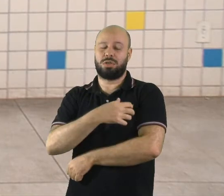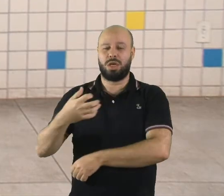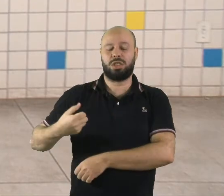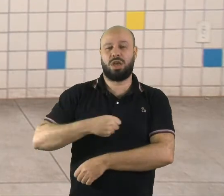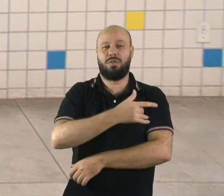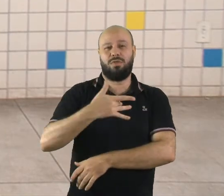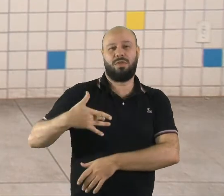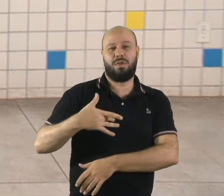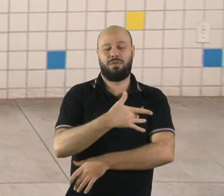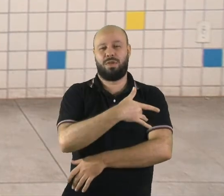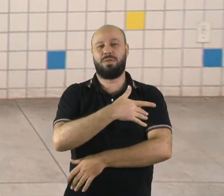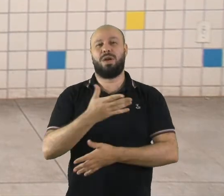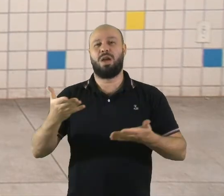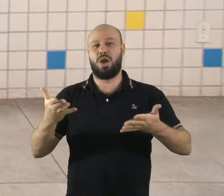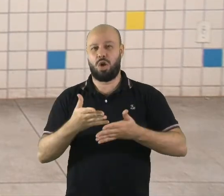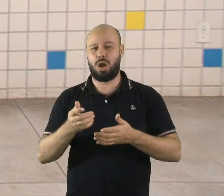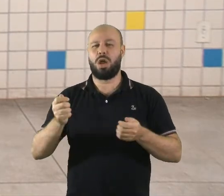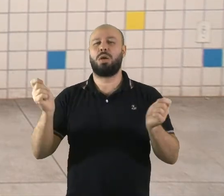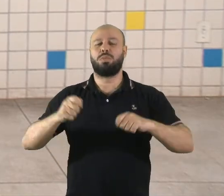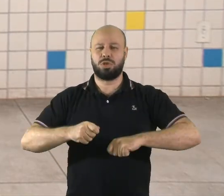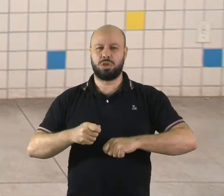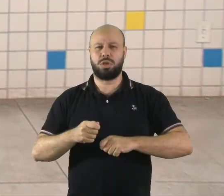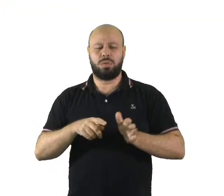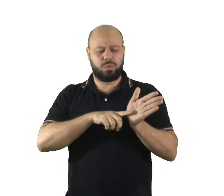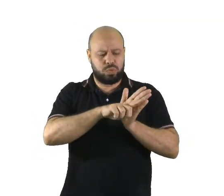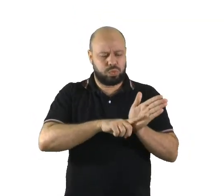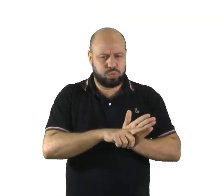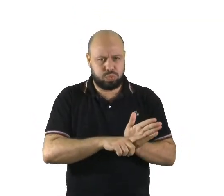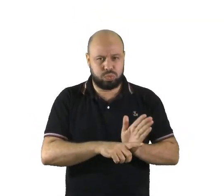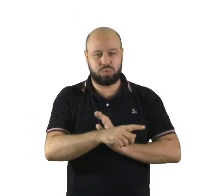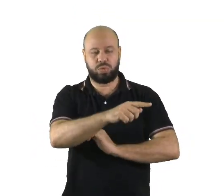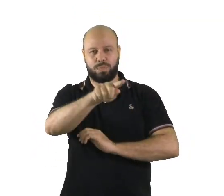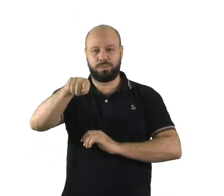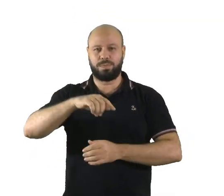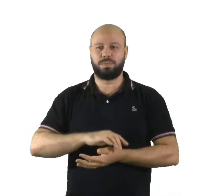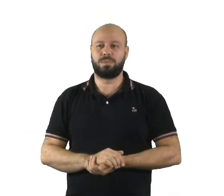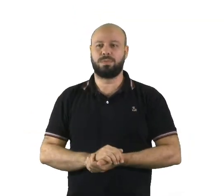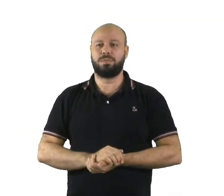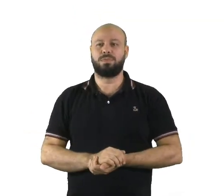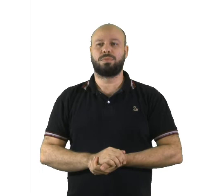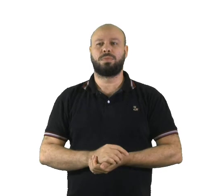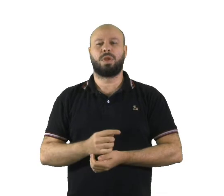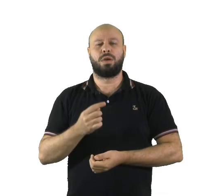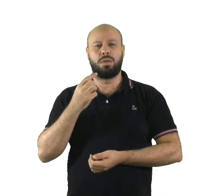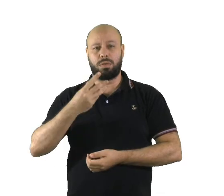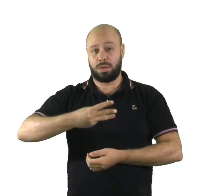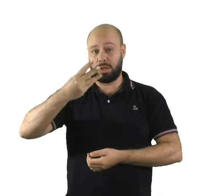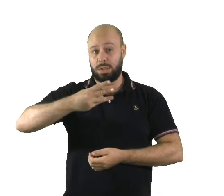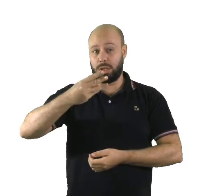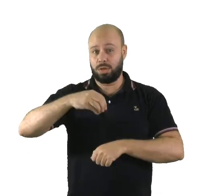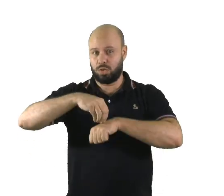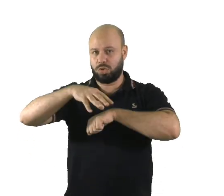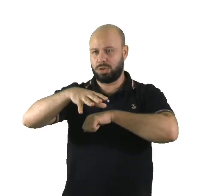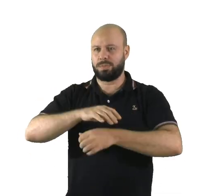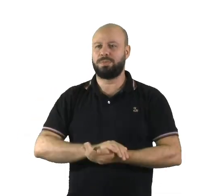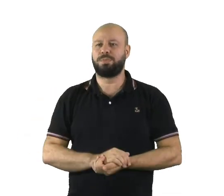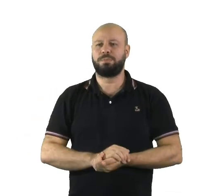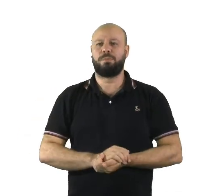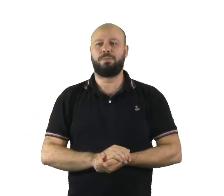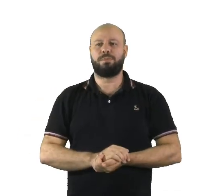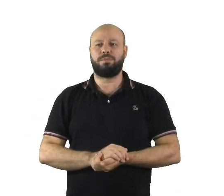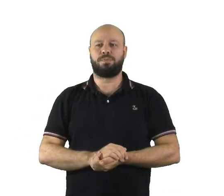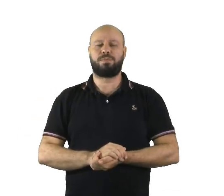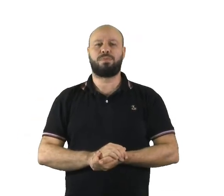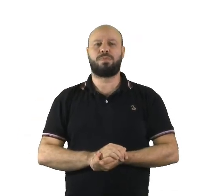vocês também podem fazer essa pesquisa. Terceira sugestão da nossa aula de hoje, você pode